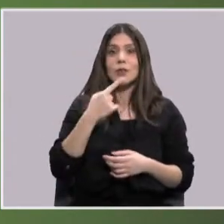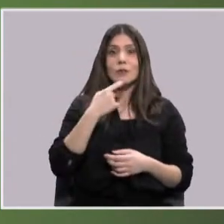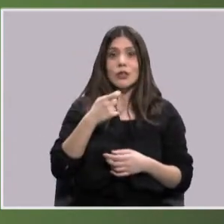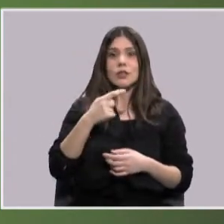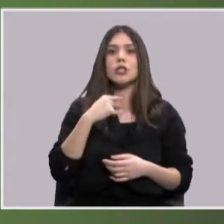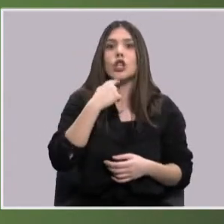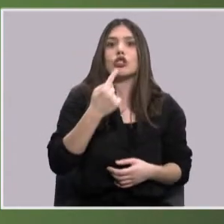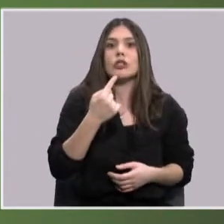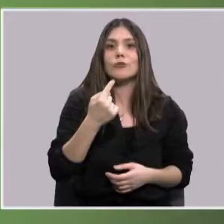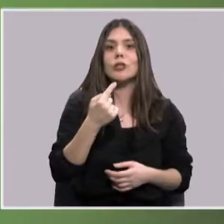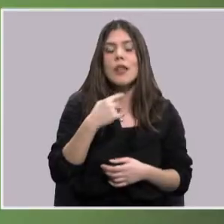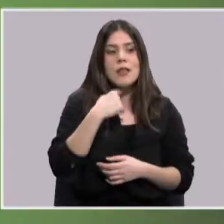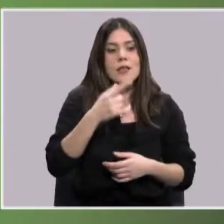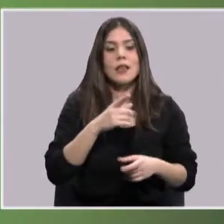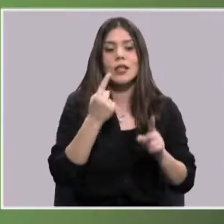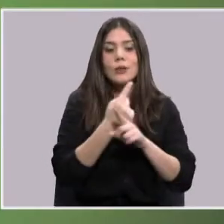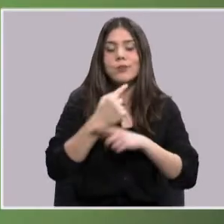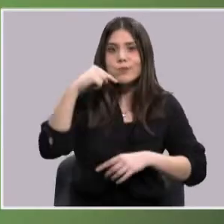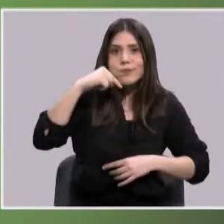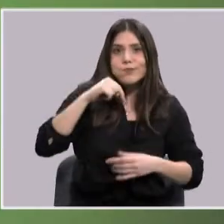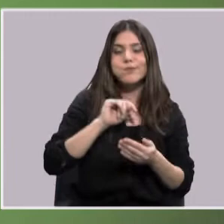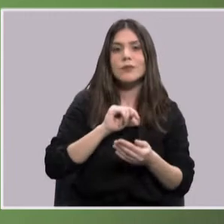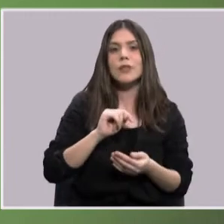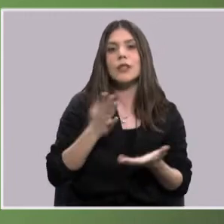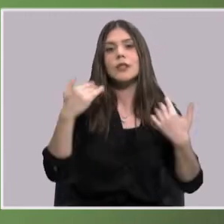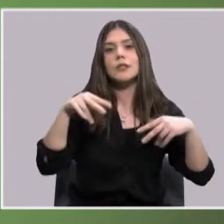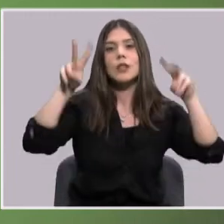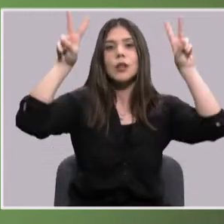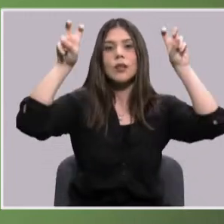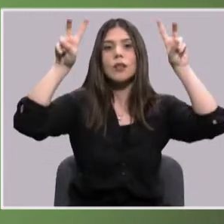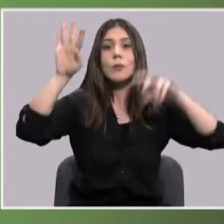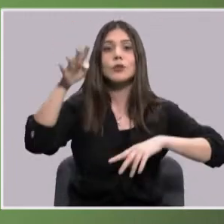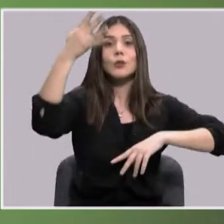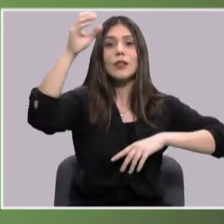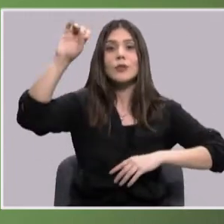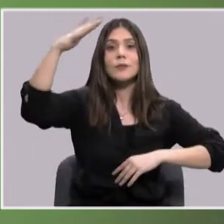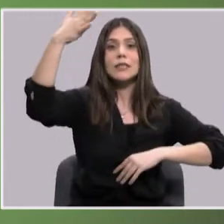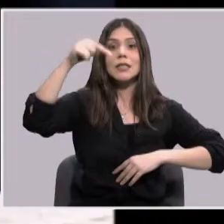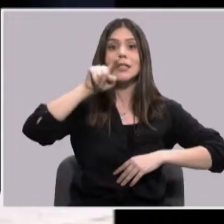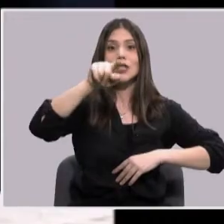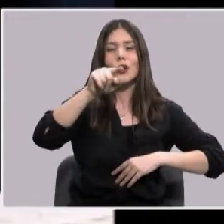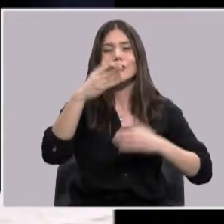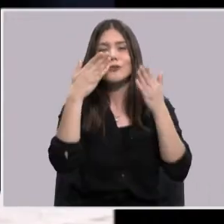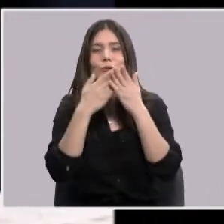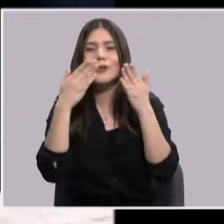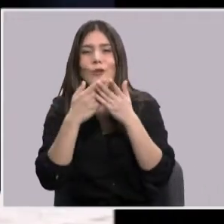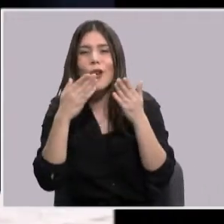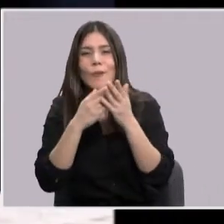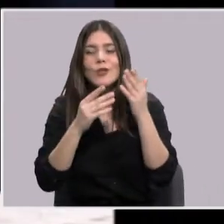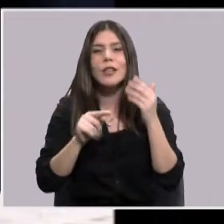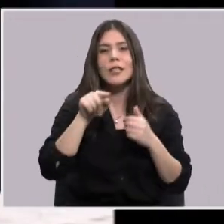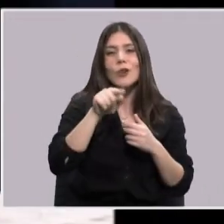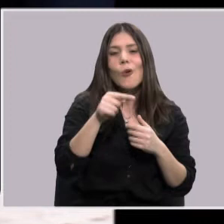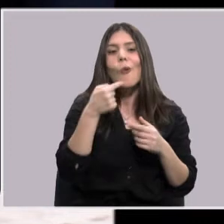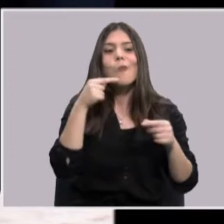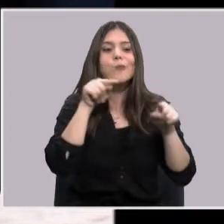de ser realista, não é? Mas basicamente haviam 4 temas principais e nós tivemos de nos basear neles e então foi um bocadinho estudar o Conselho,